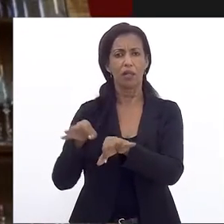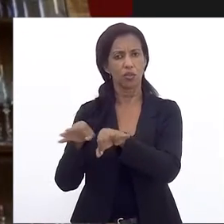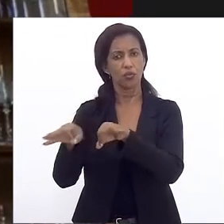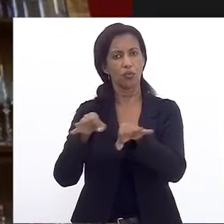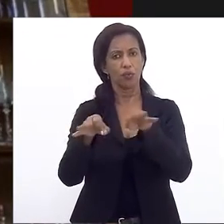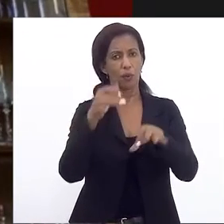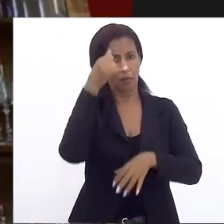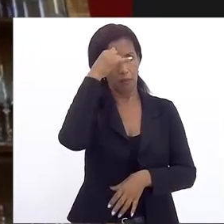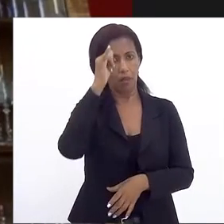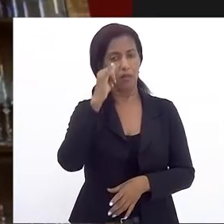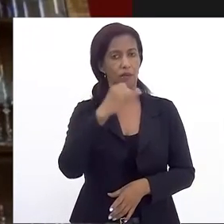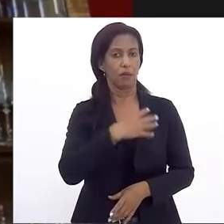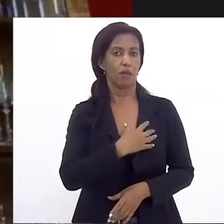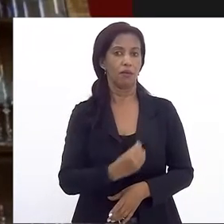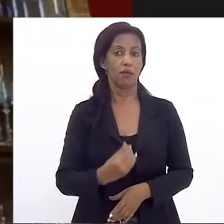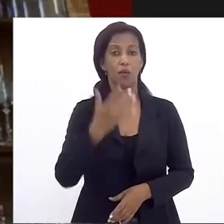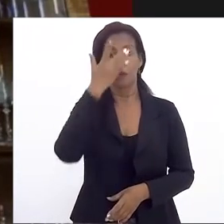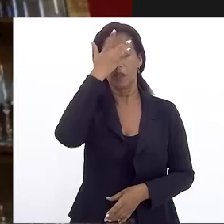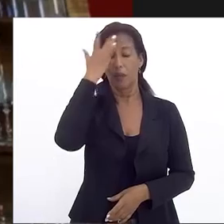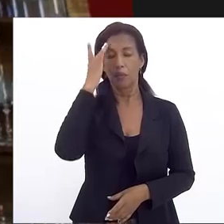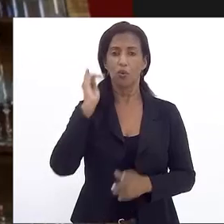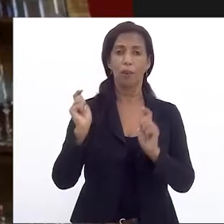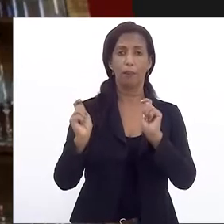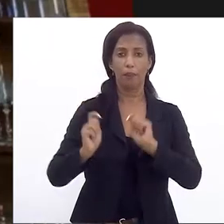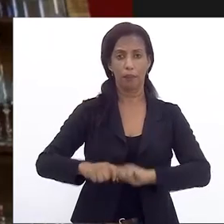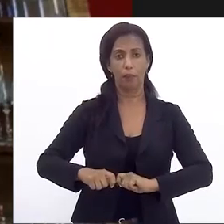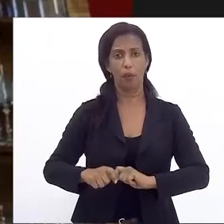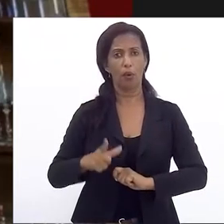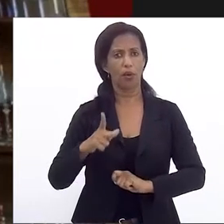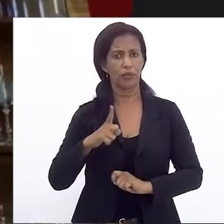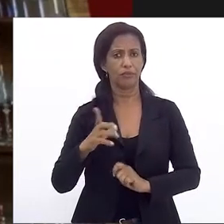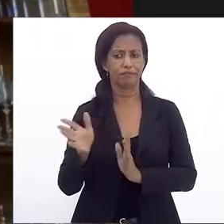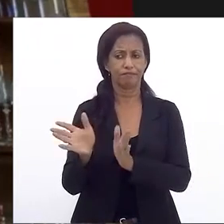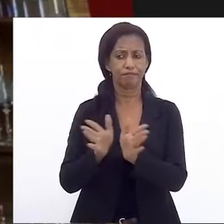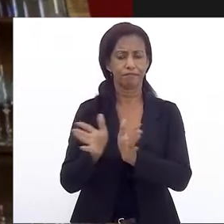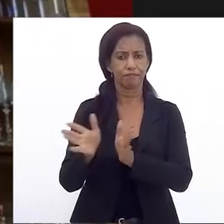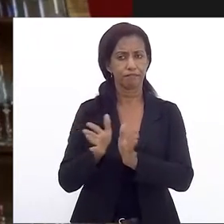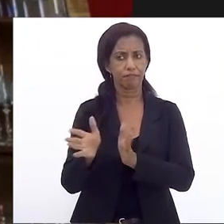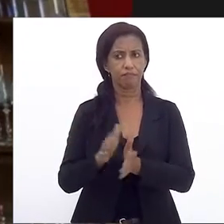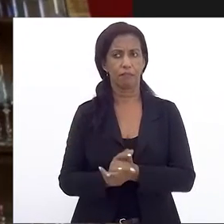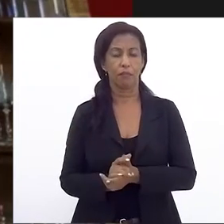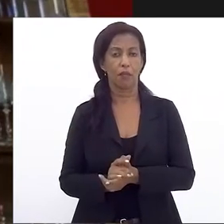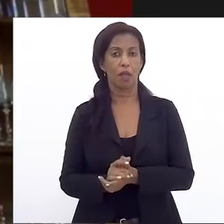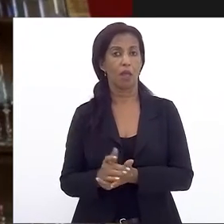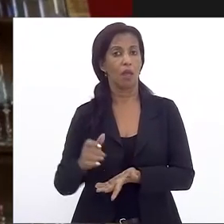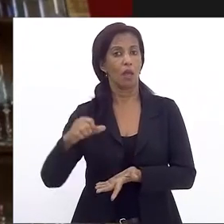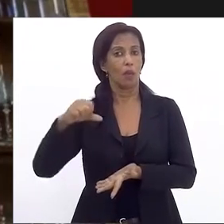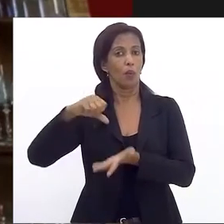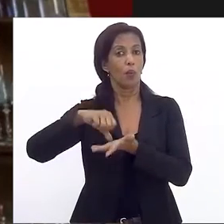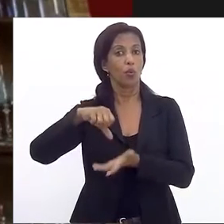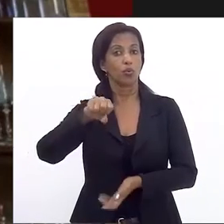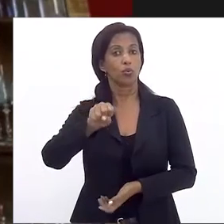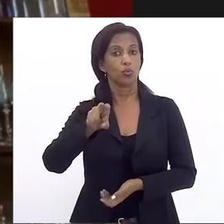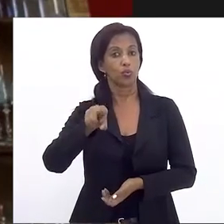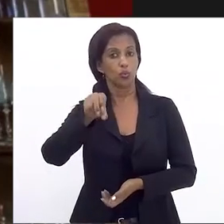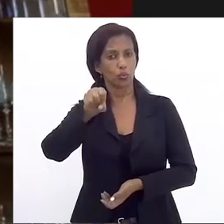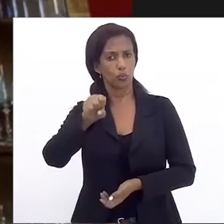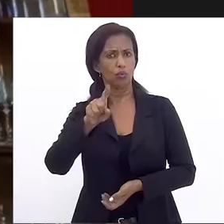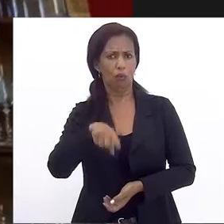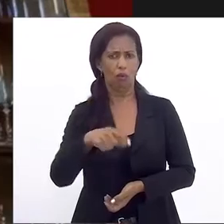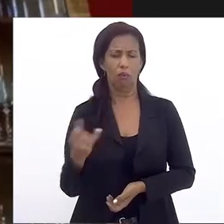tem municípios, né? Tem vários métodos anticoncepcionais que a pessoa pode acessar